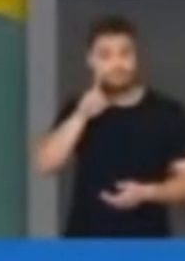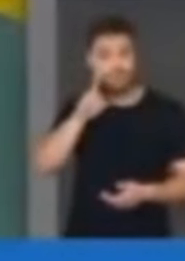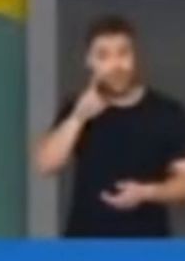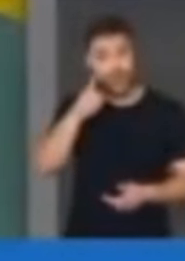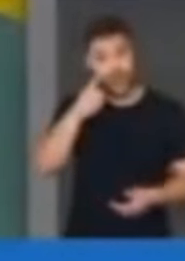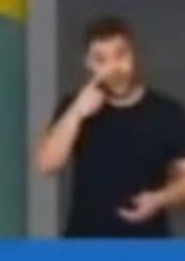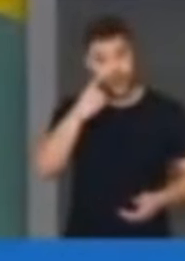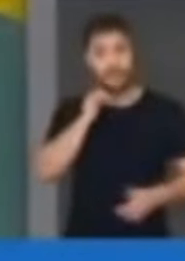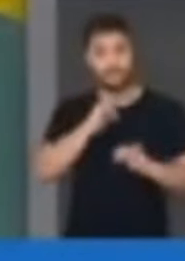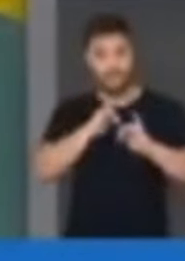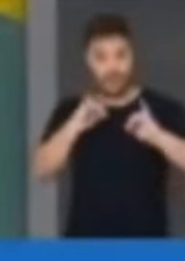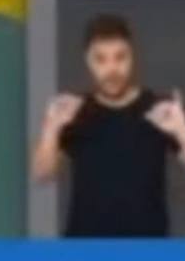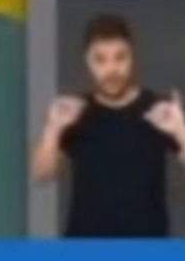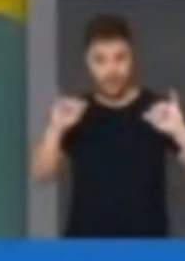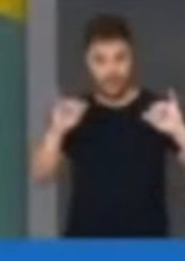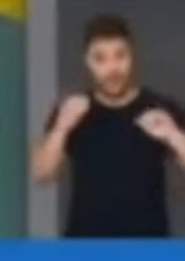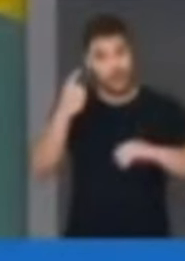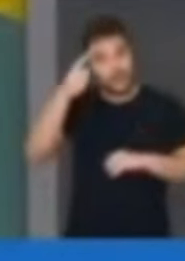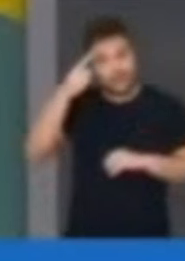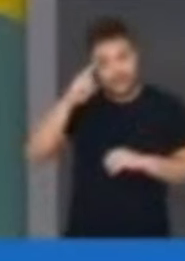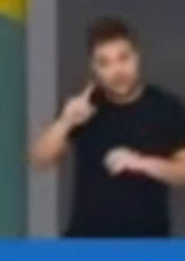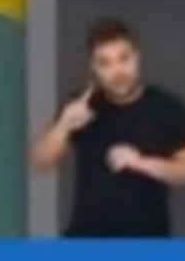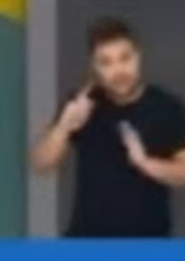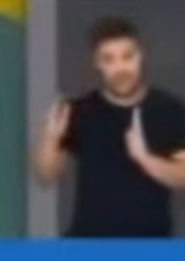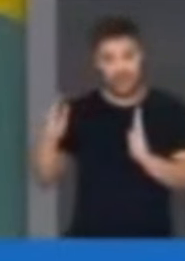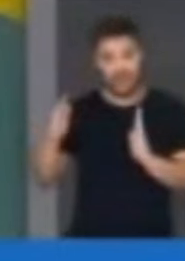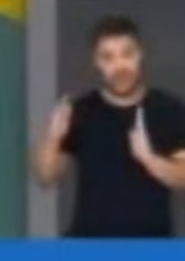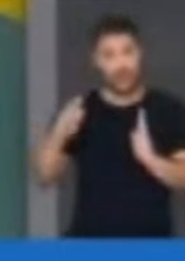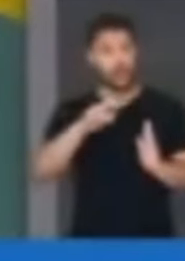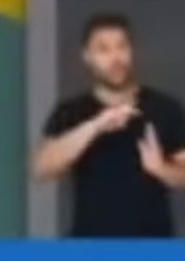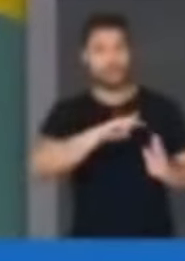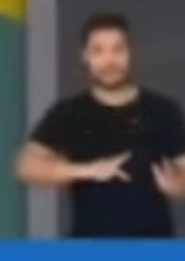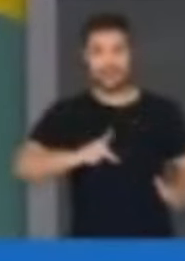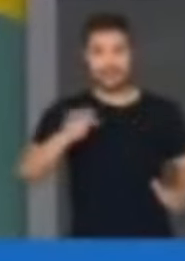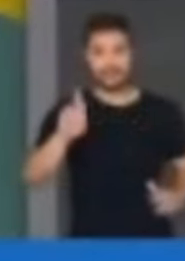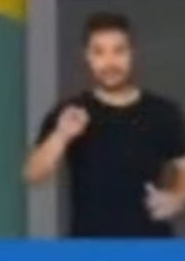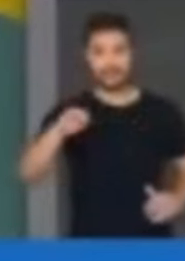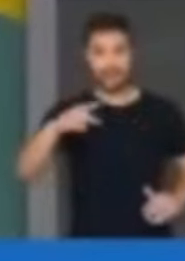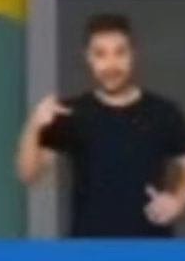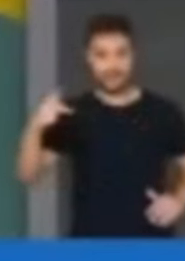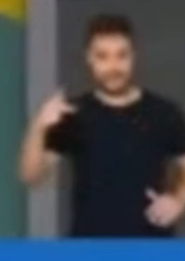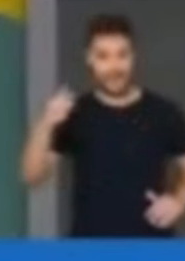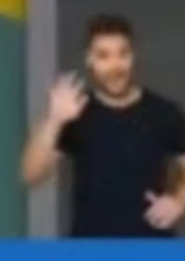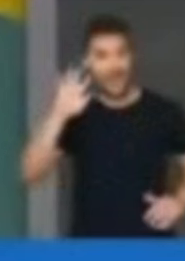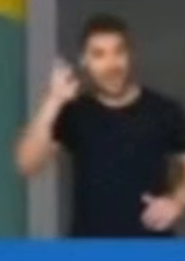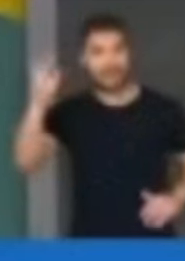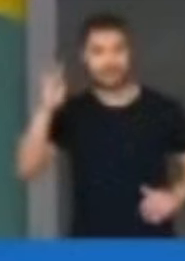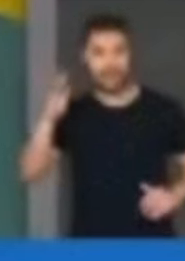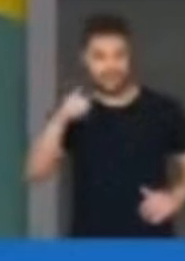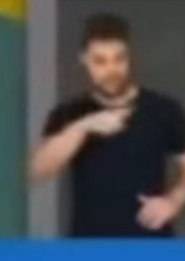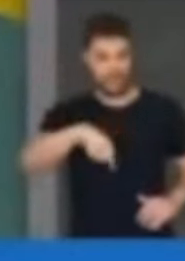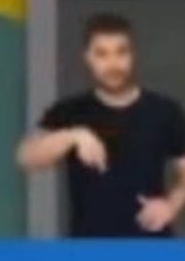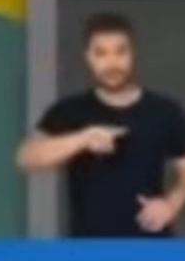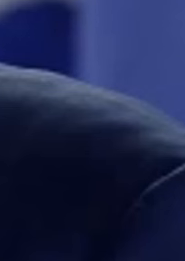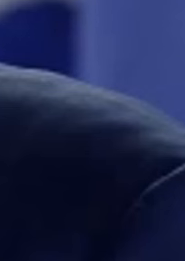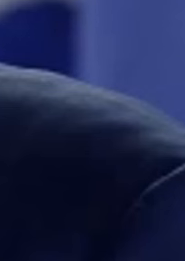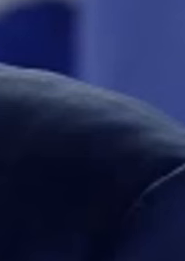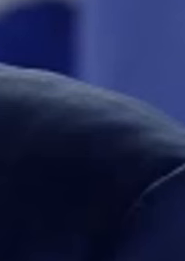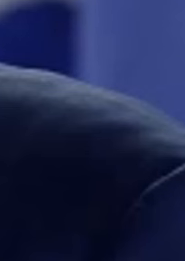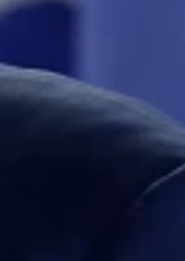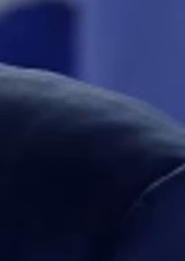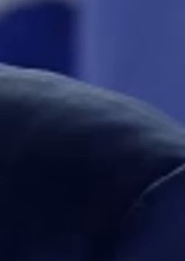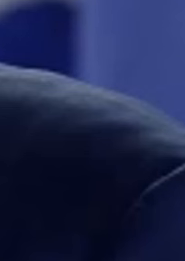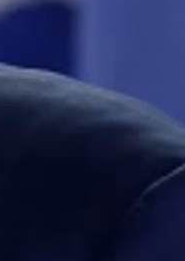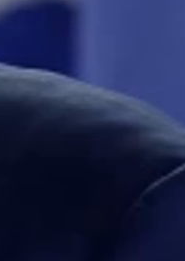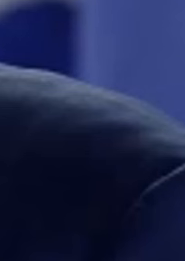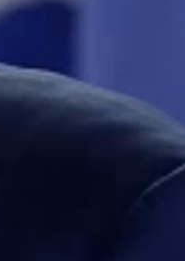para vocês, em um dia o Trump resolve essa parada. Em um dia o presidente dos Estados Unidos,